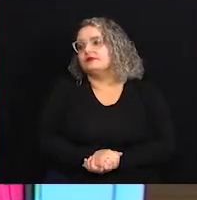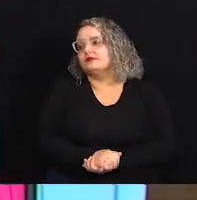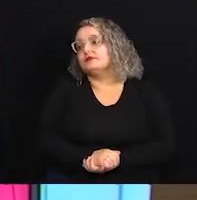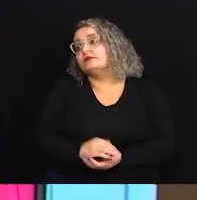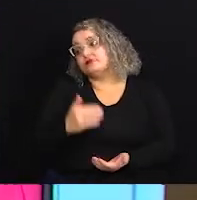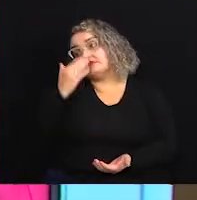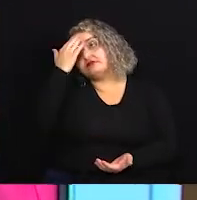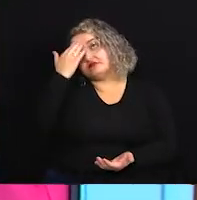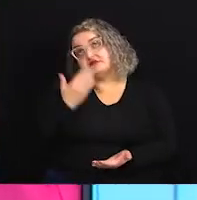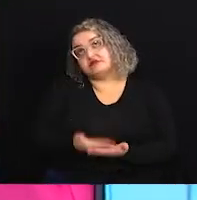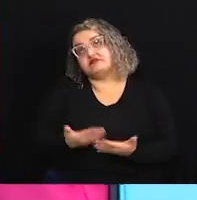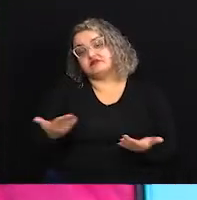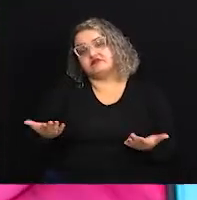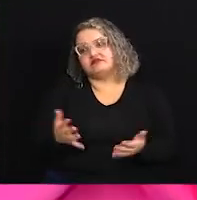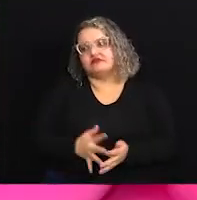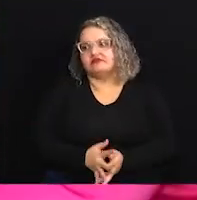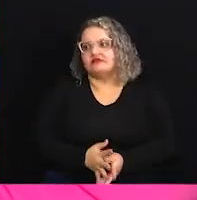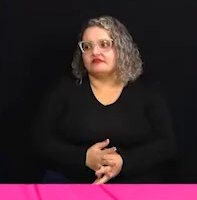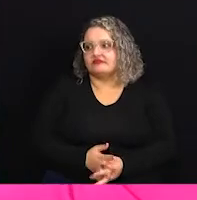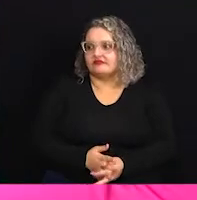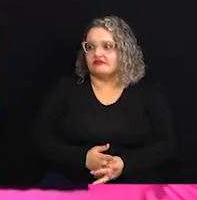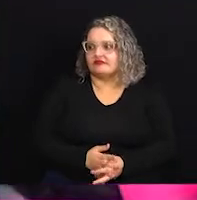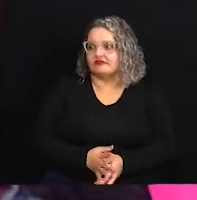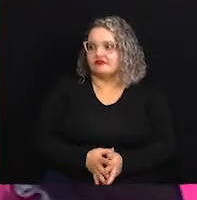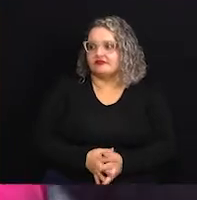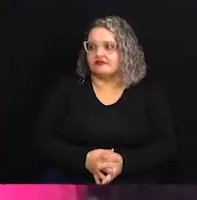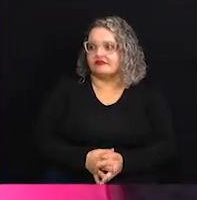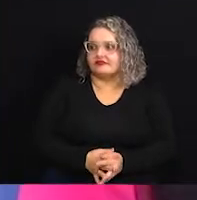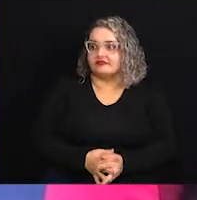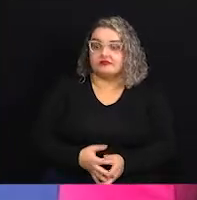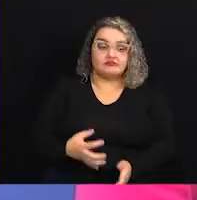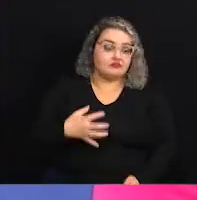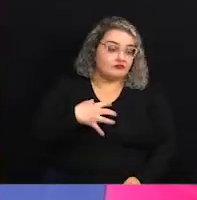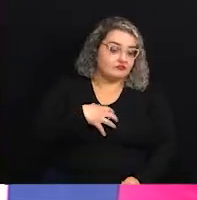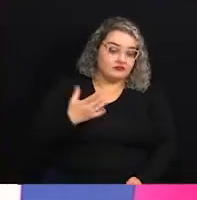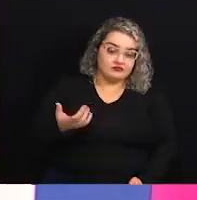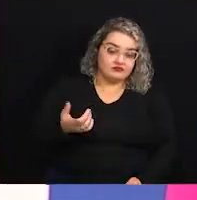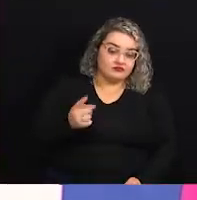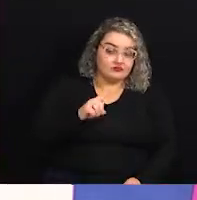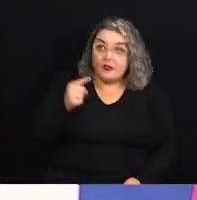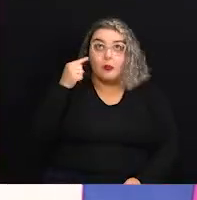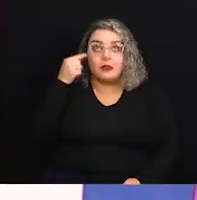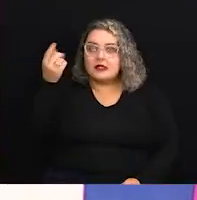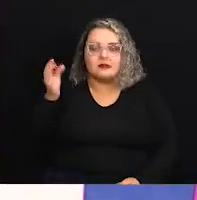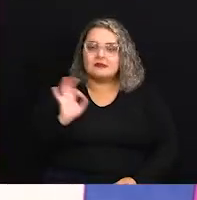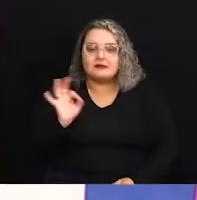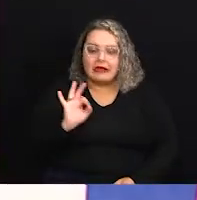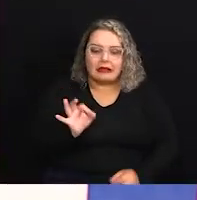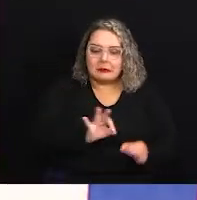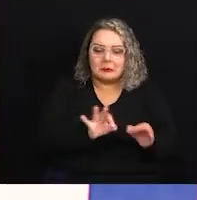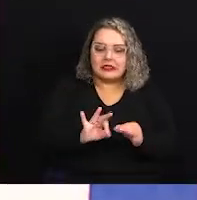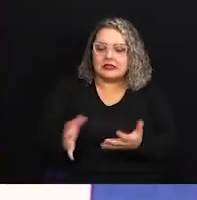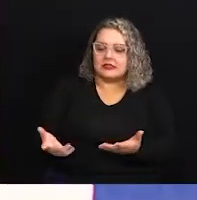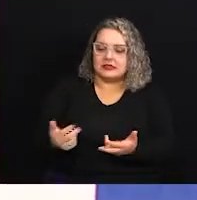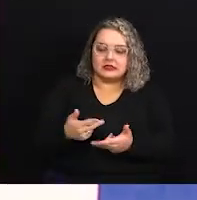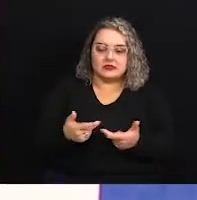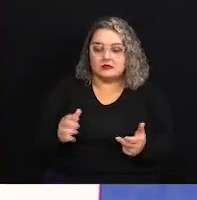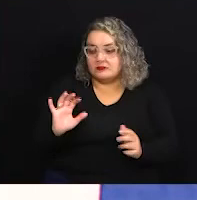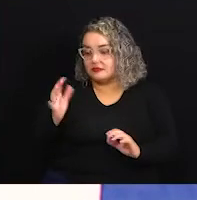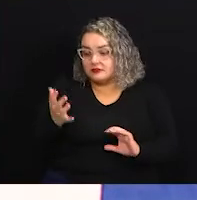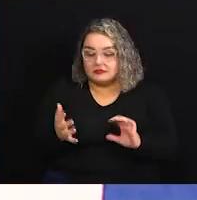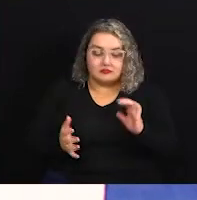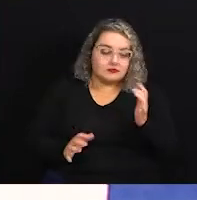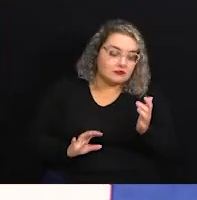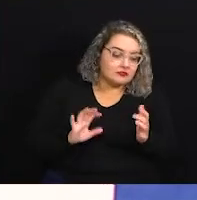eu acredito, da forma mais incomum, eu diria, né? Nada planejado, as coisas foram acontecendo pouco a